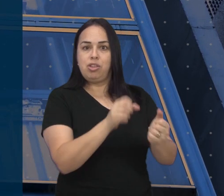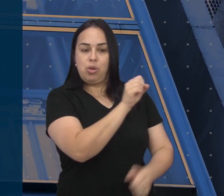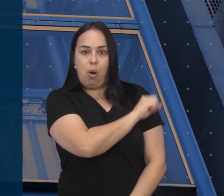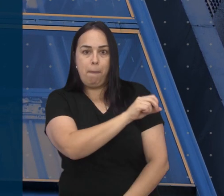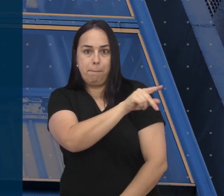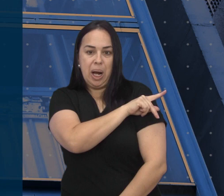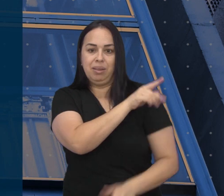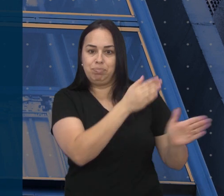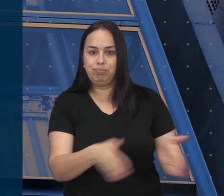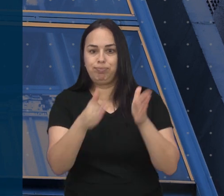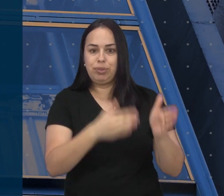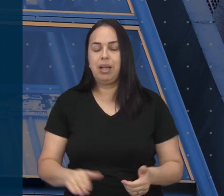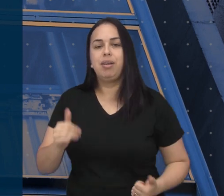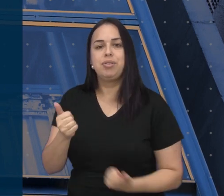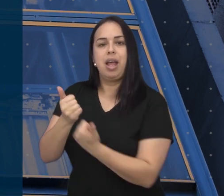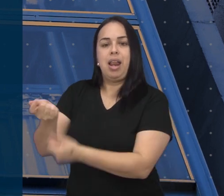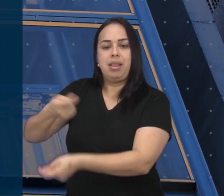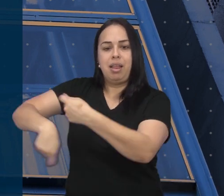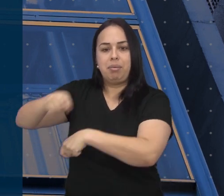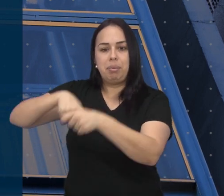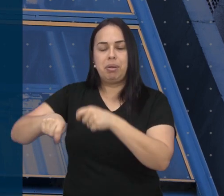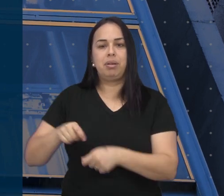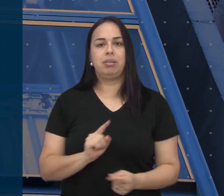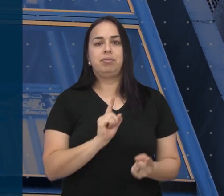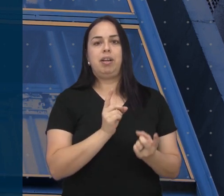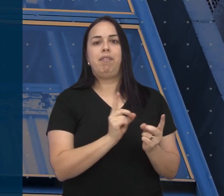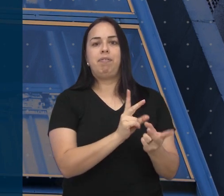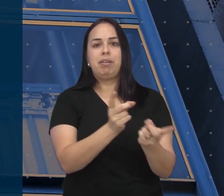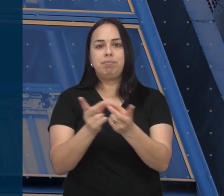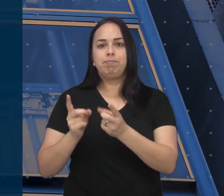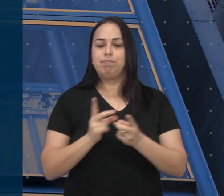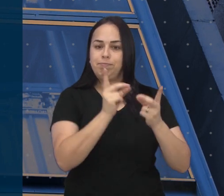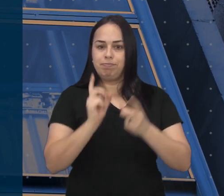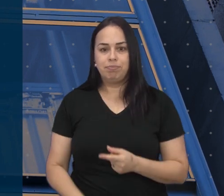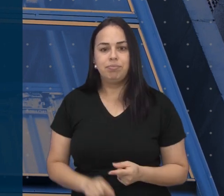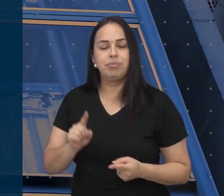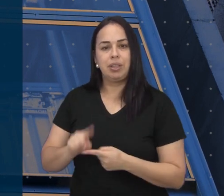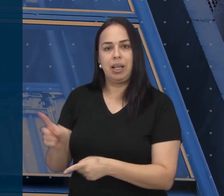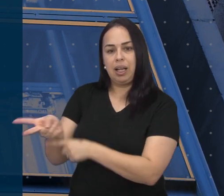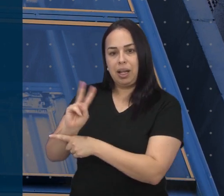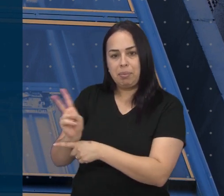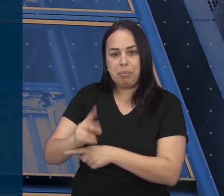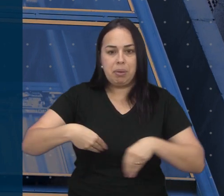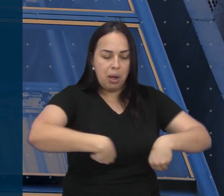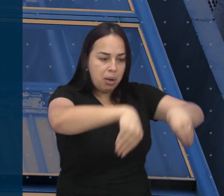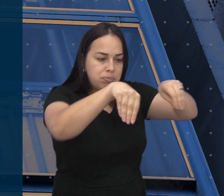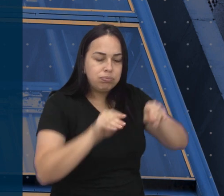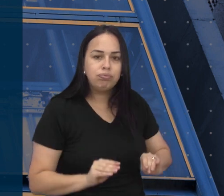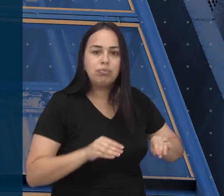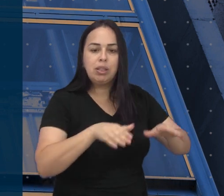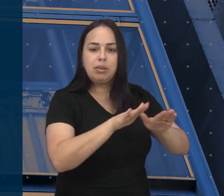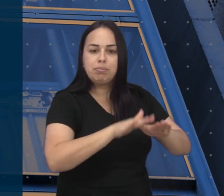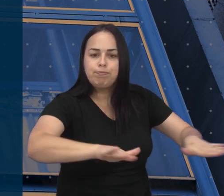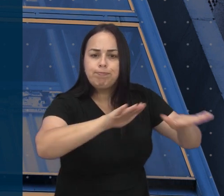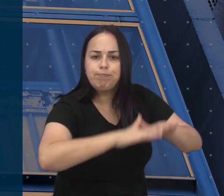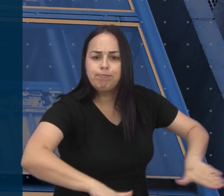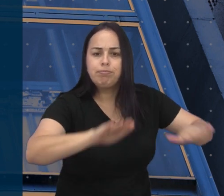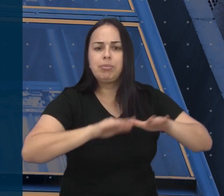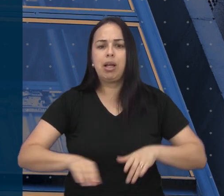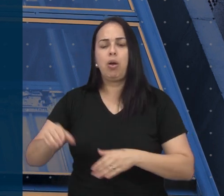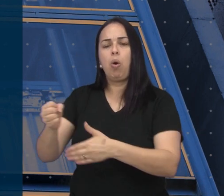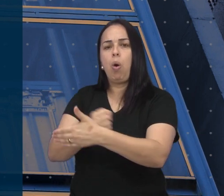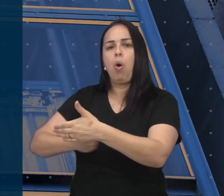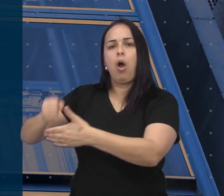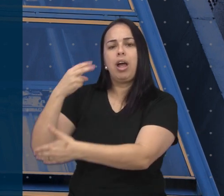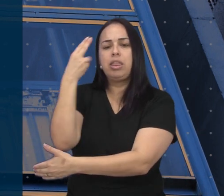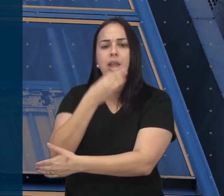produção, auxiliar financeiro, bilheteiro de transportes, camareira, caseiro, chefe de serviço de limpeza,